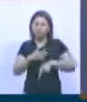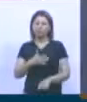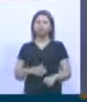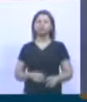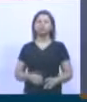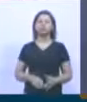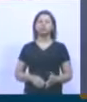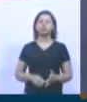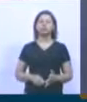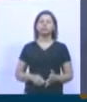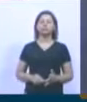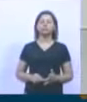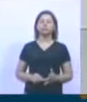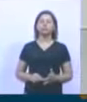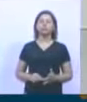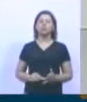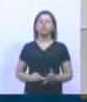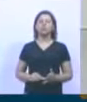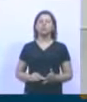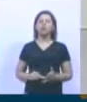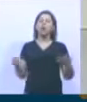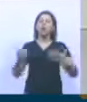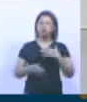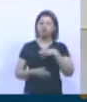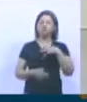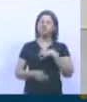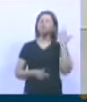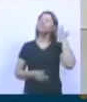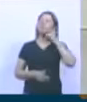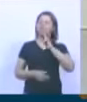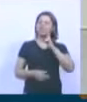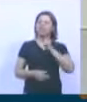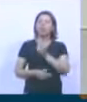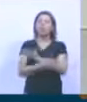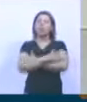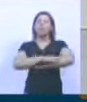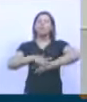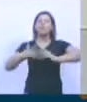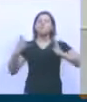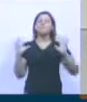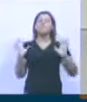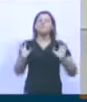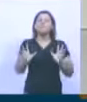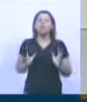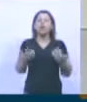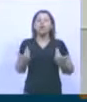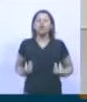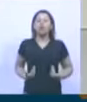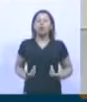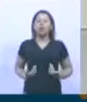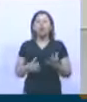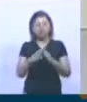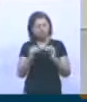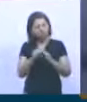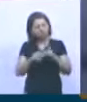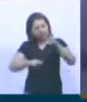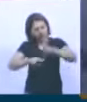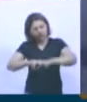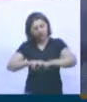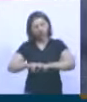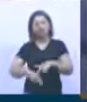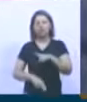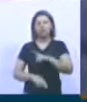Now he moved. E agora ele conseguia se mexer. I said, sit up in your bed. E eu disse, coloque ele sentado na cama. He sat up